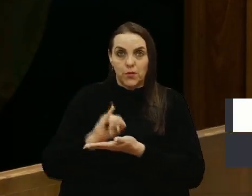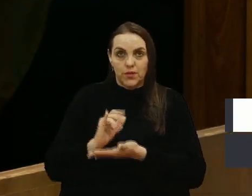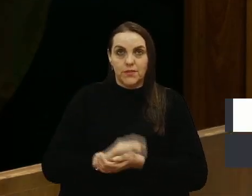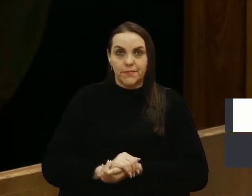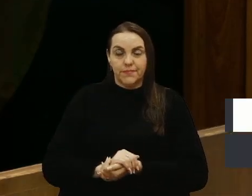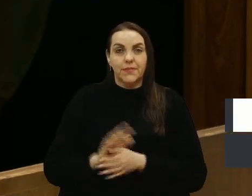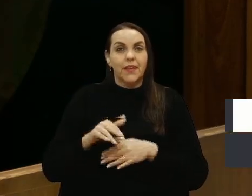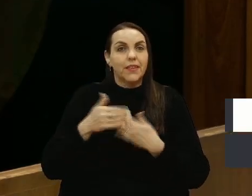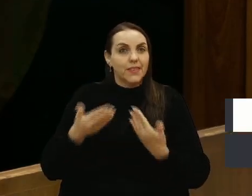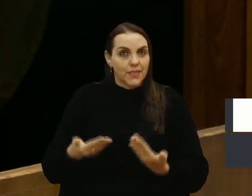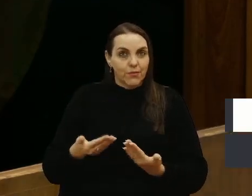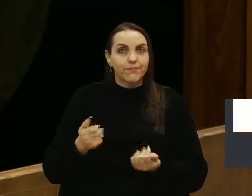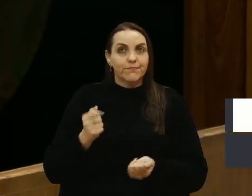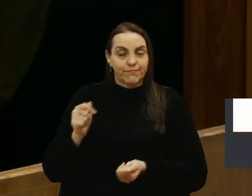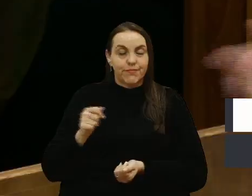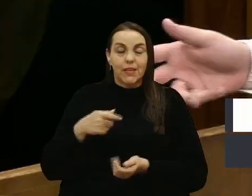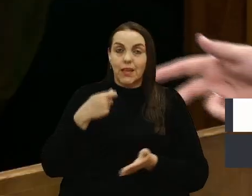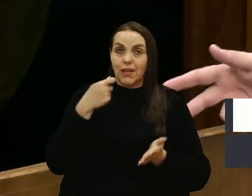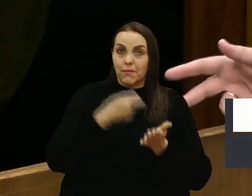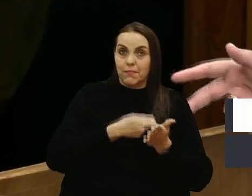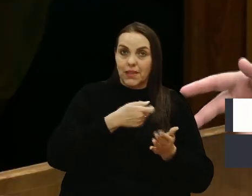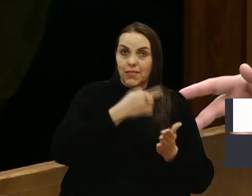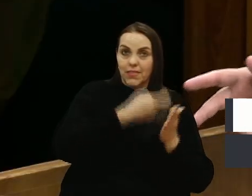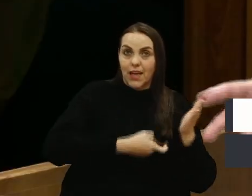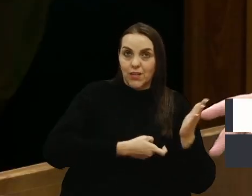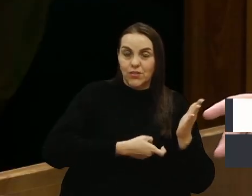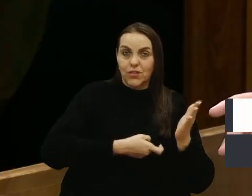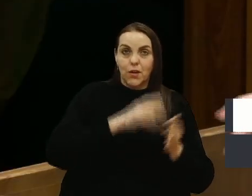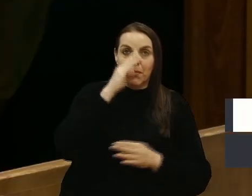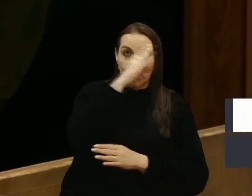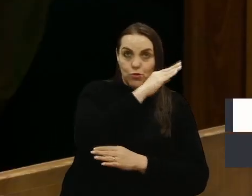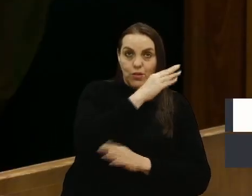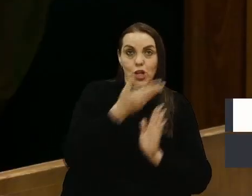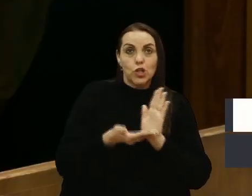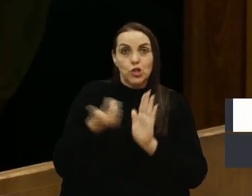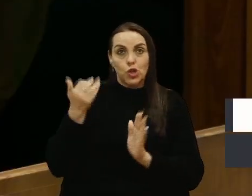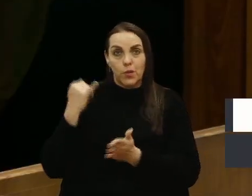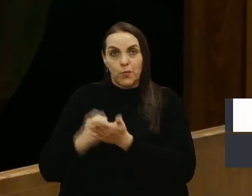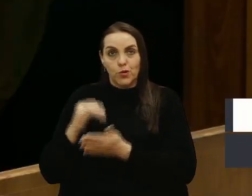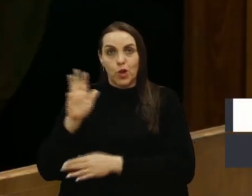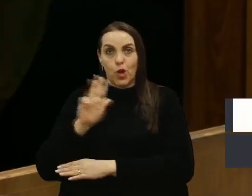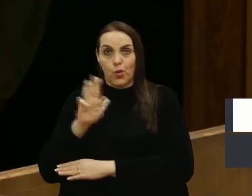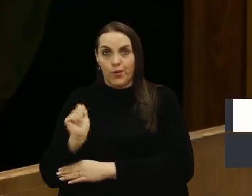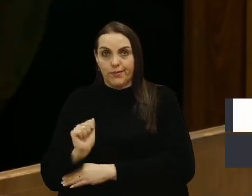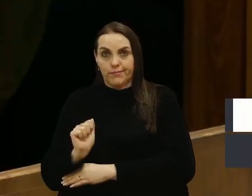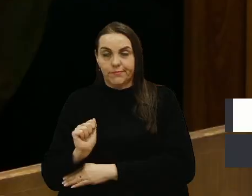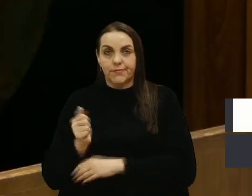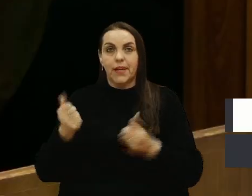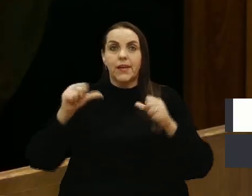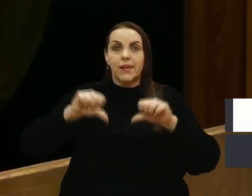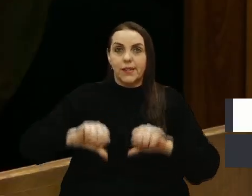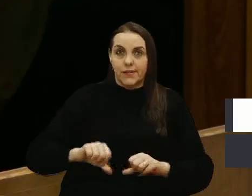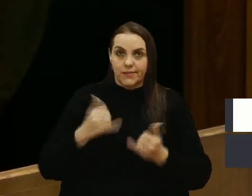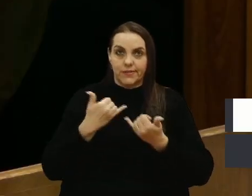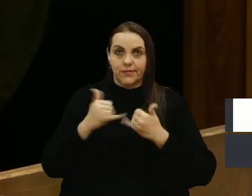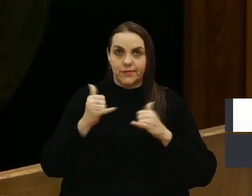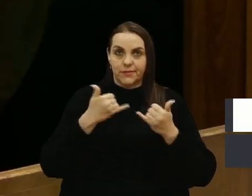quem tributou foi o Bolsonaro, quem tirou o imposto foi o Lula. A crise no setor energético tem